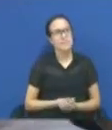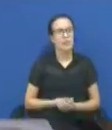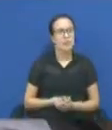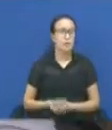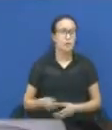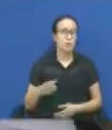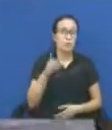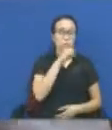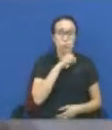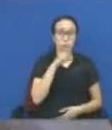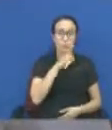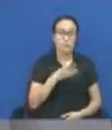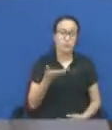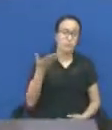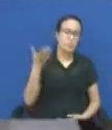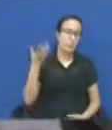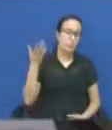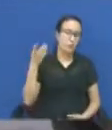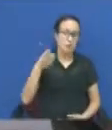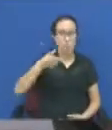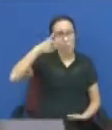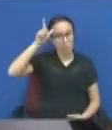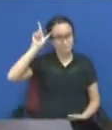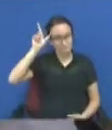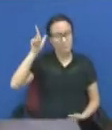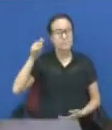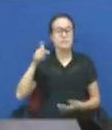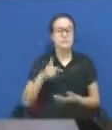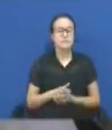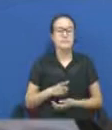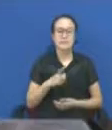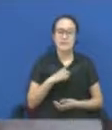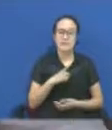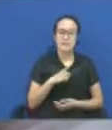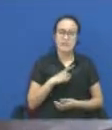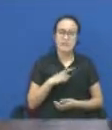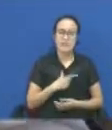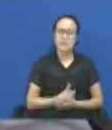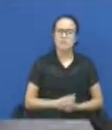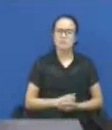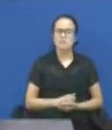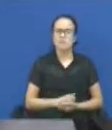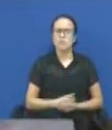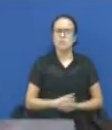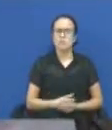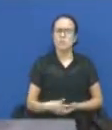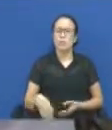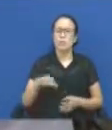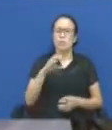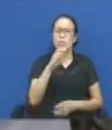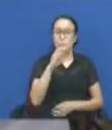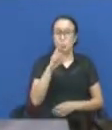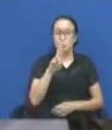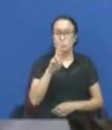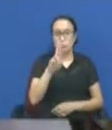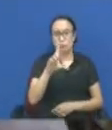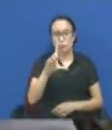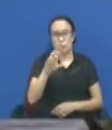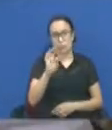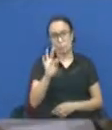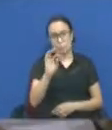no domingo, ontem, houve um culto em que se reuniu todo o presbitério da cidade de